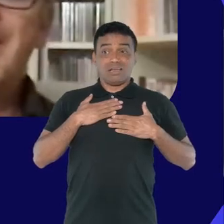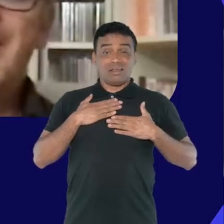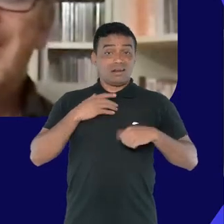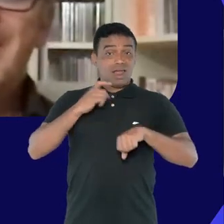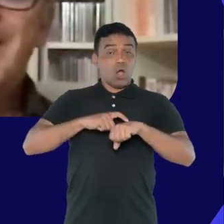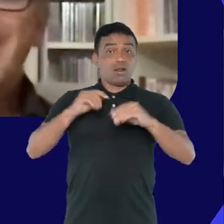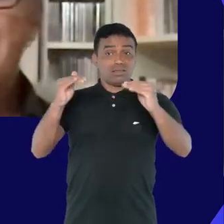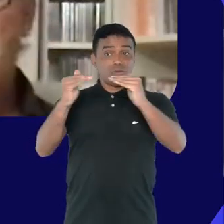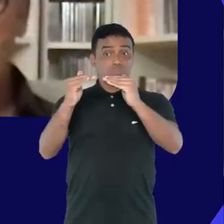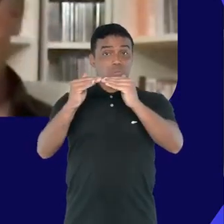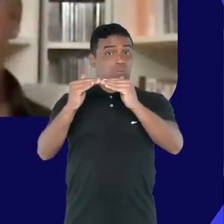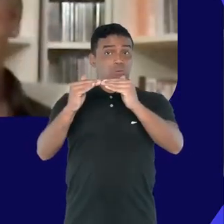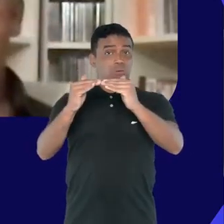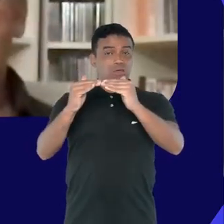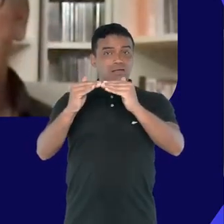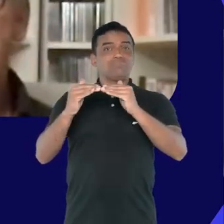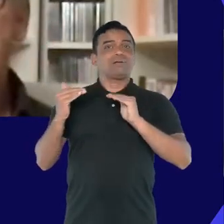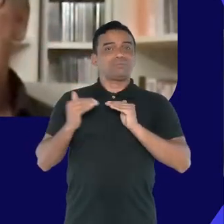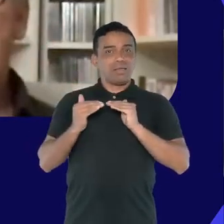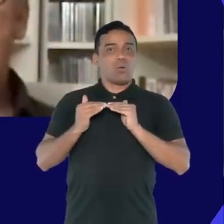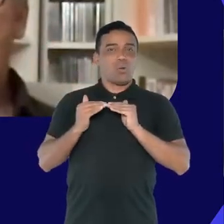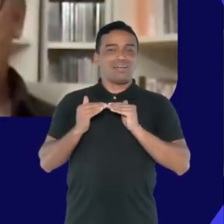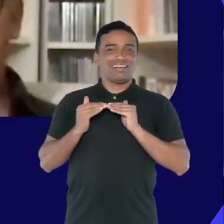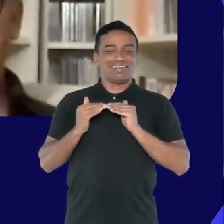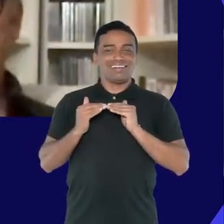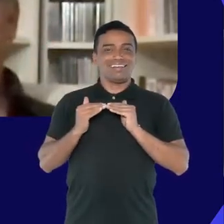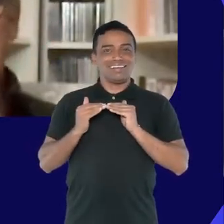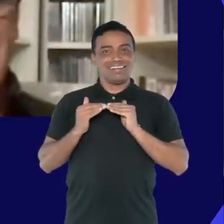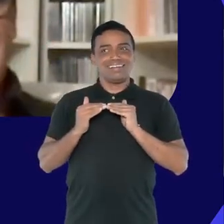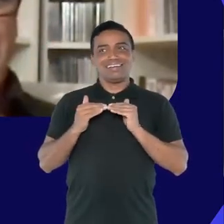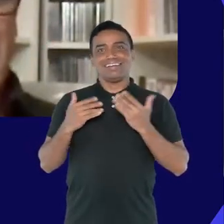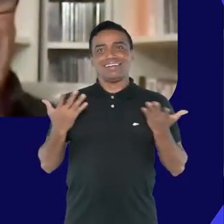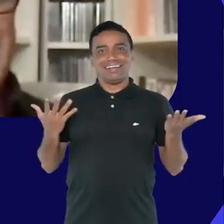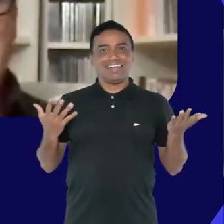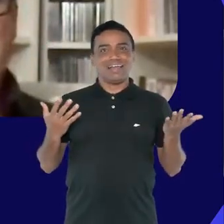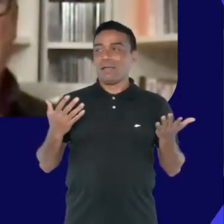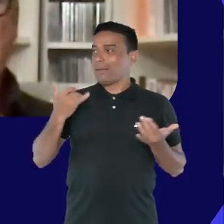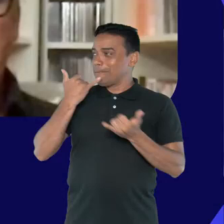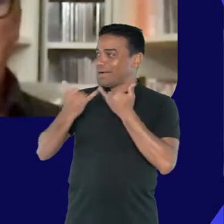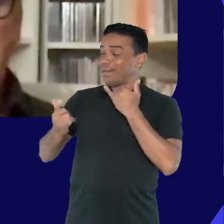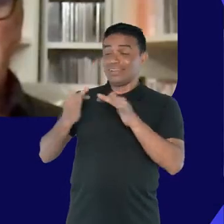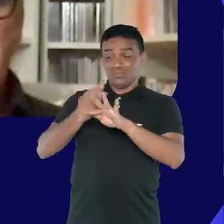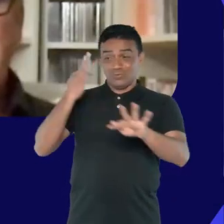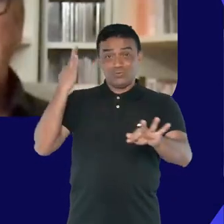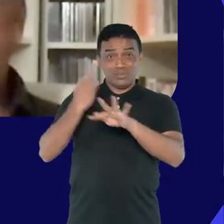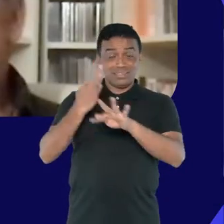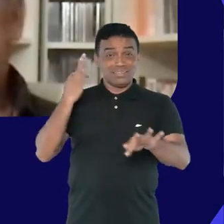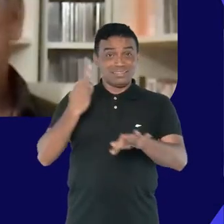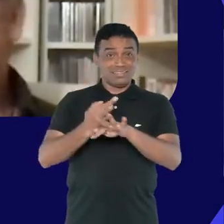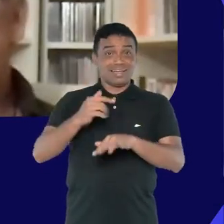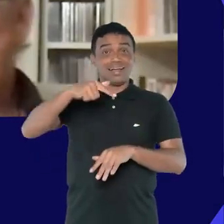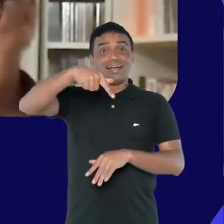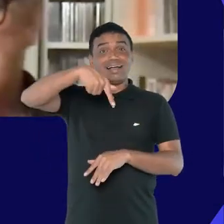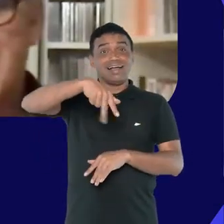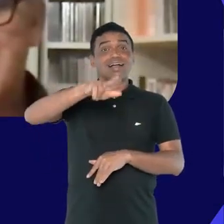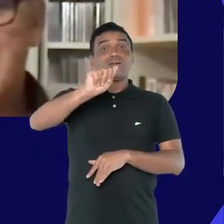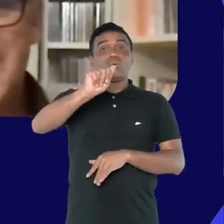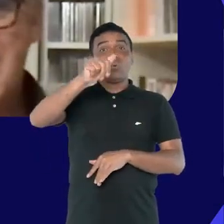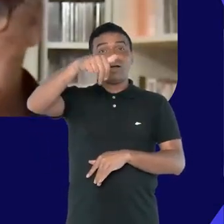respeito. Isto é paradoxal, é um pouco assim... É física quântica pura? É física quântica